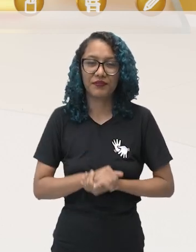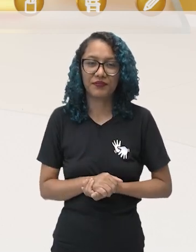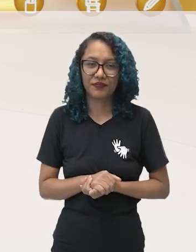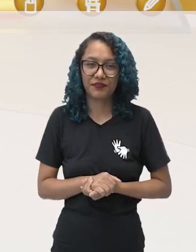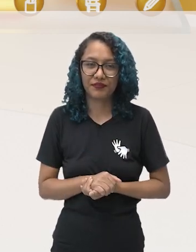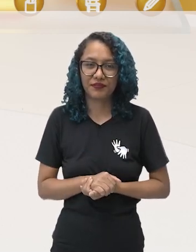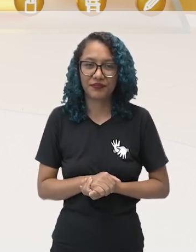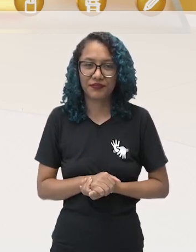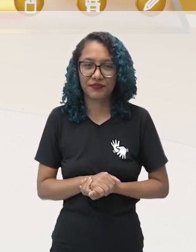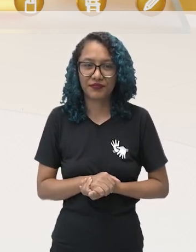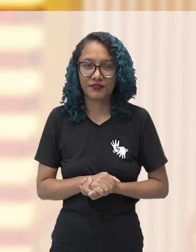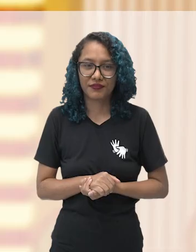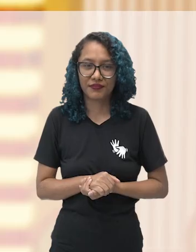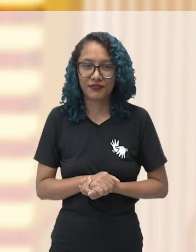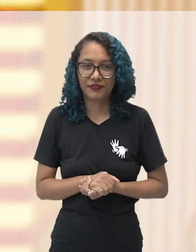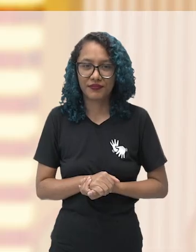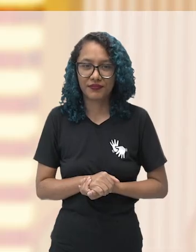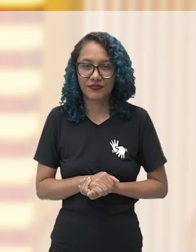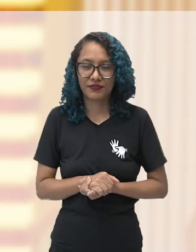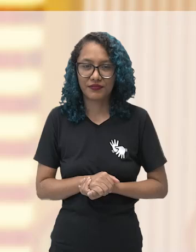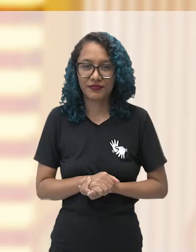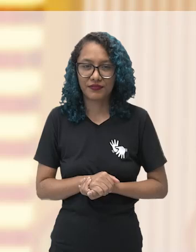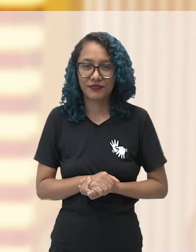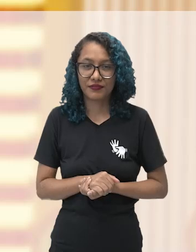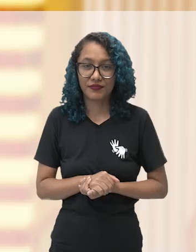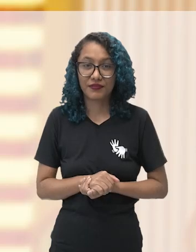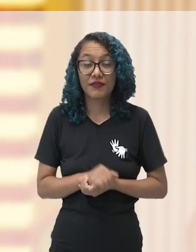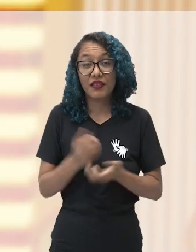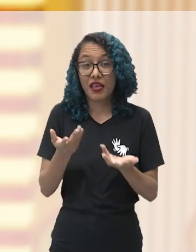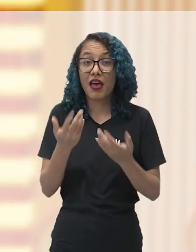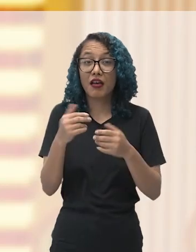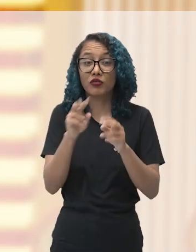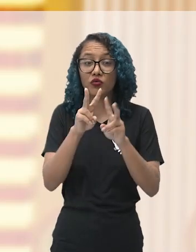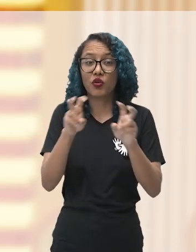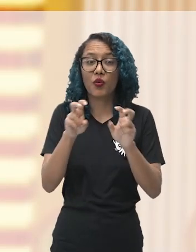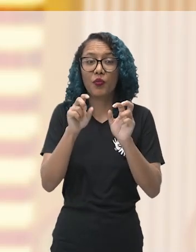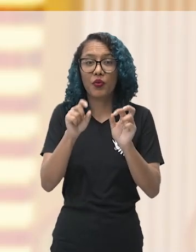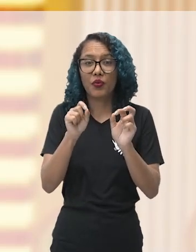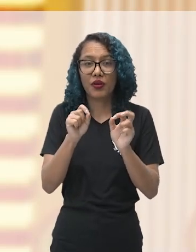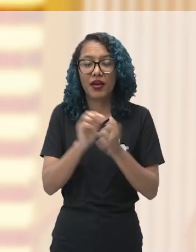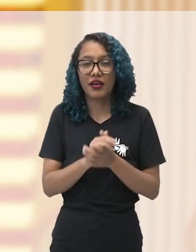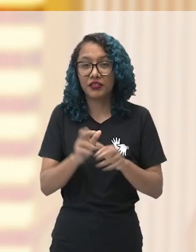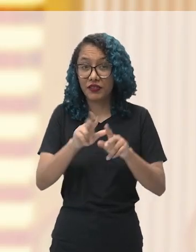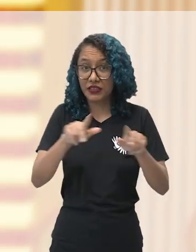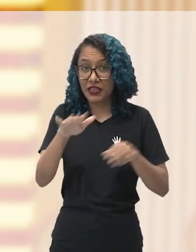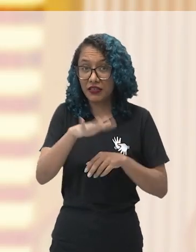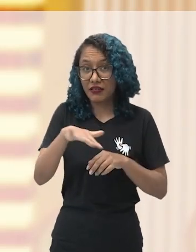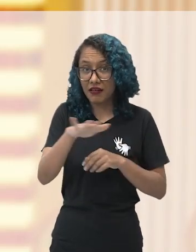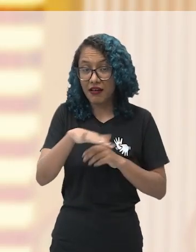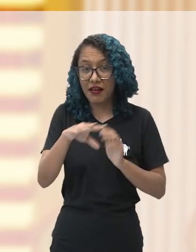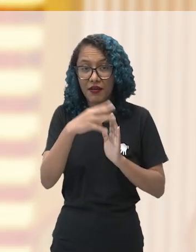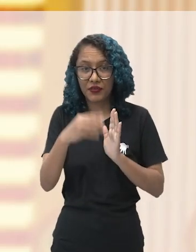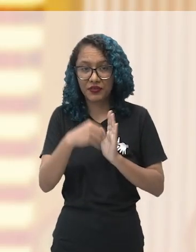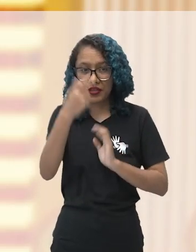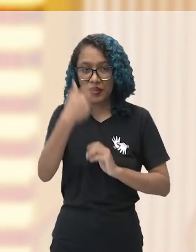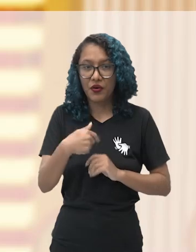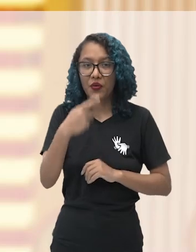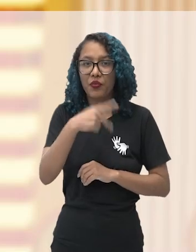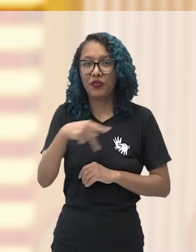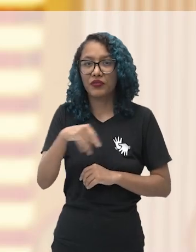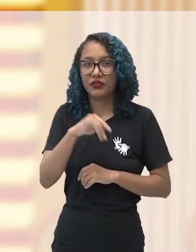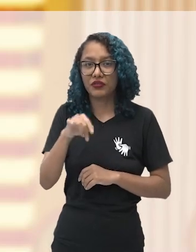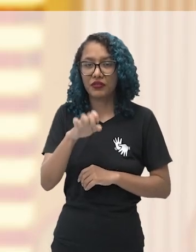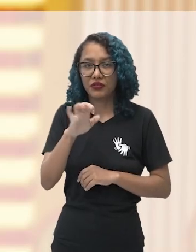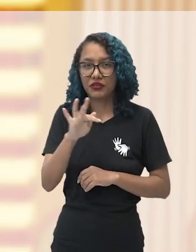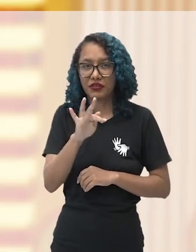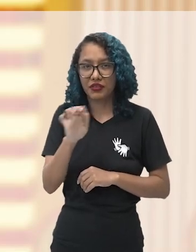né, dessa UCA que fala sobre a questão da diversidade na região amazônica, né? Sou o professor Jefferson Oliveira, vou estar